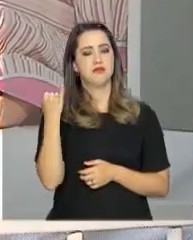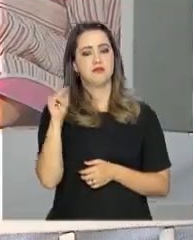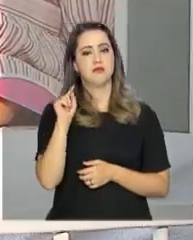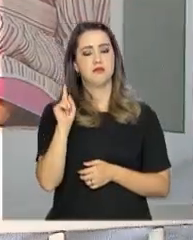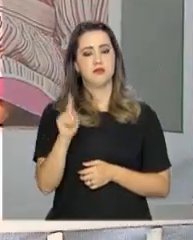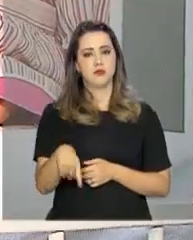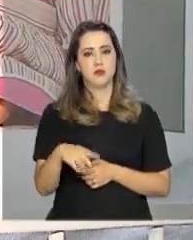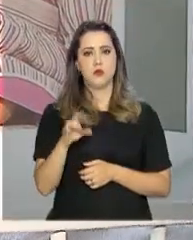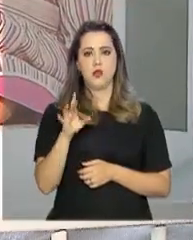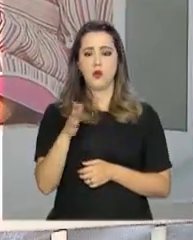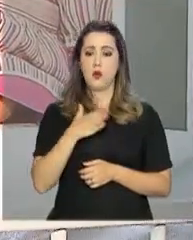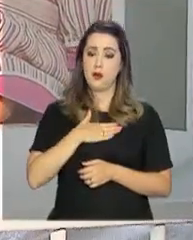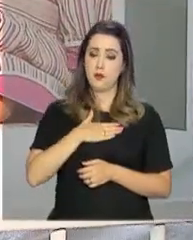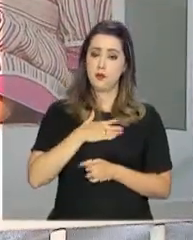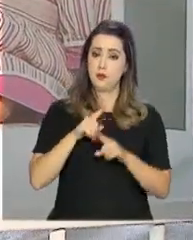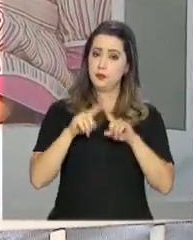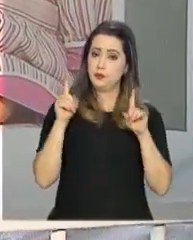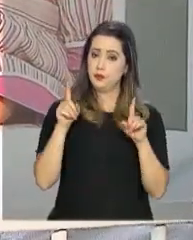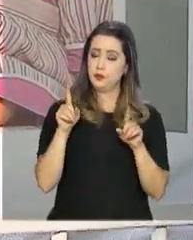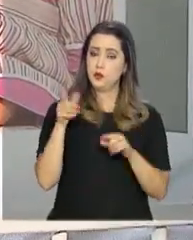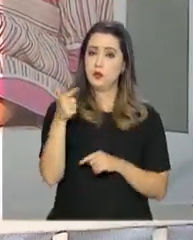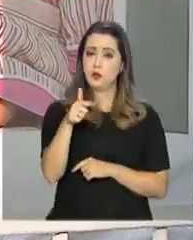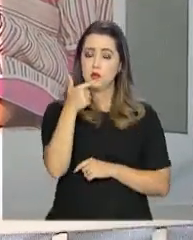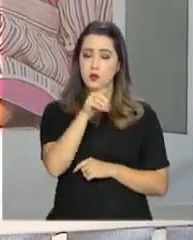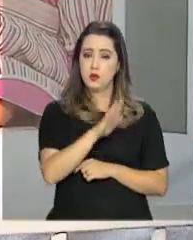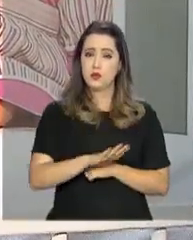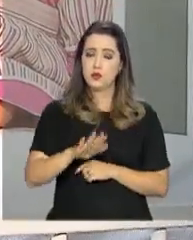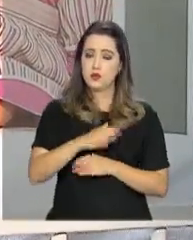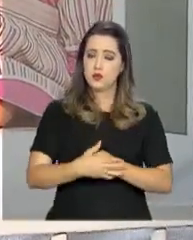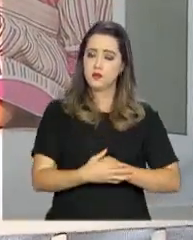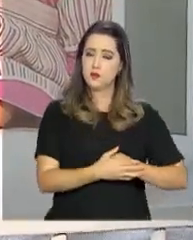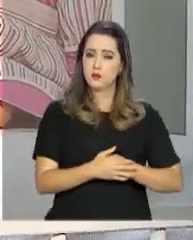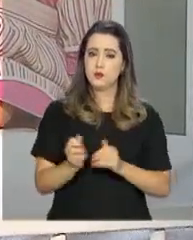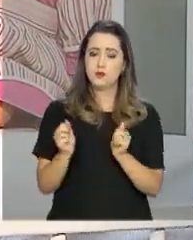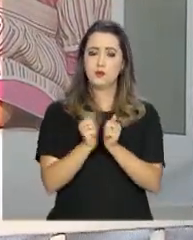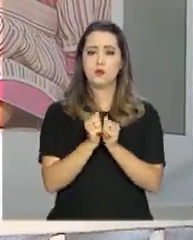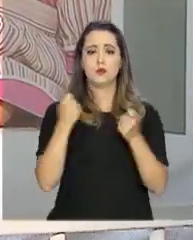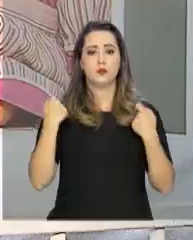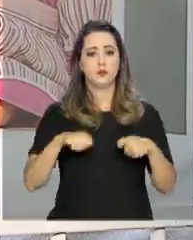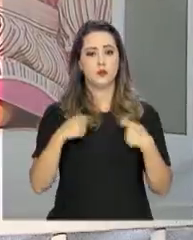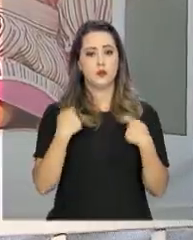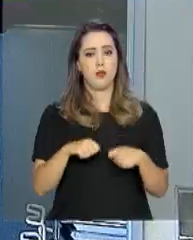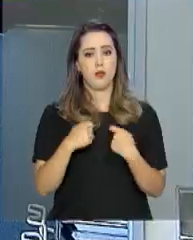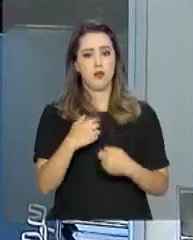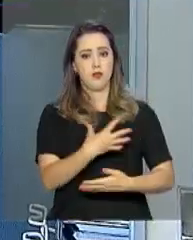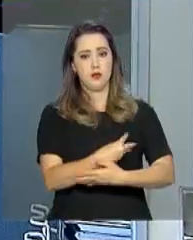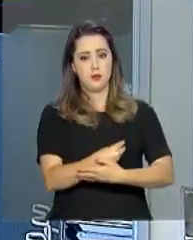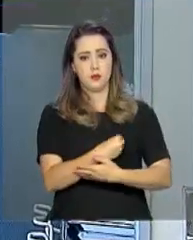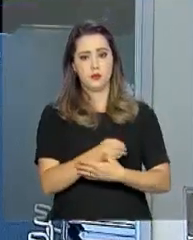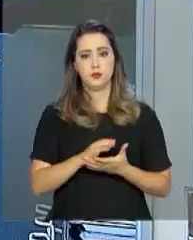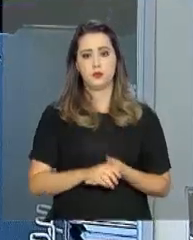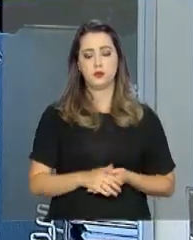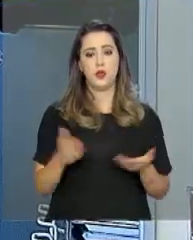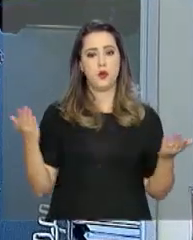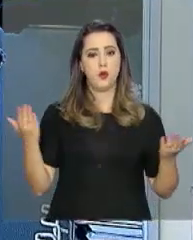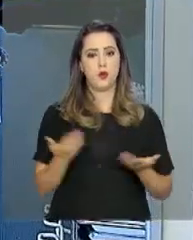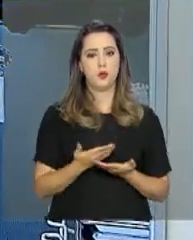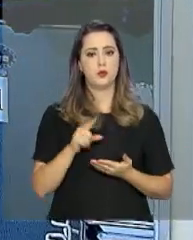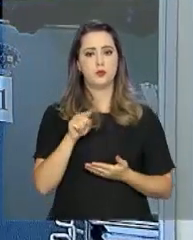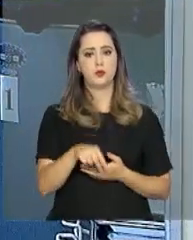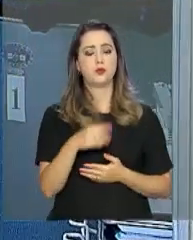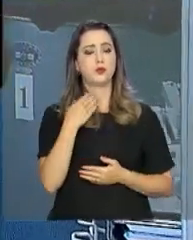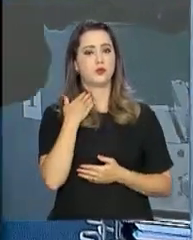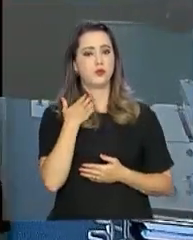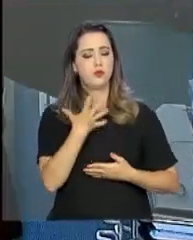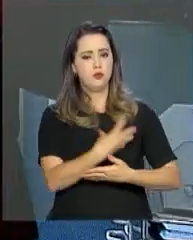né? Não só para mim, como para as outras crianças que estão lá, que precisam desse leite materno. Atualmente, o banco de leite do